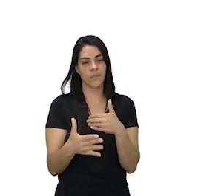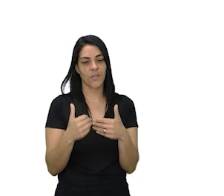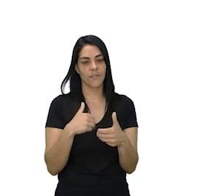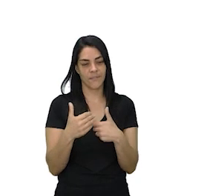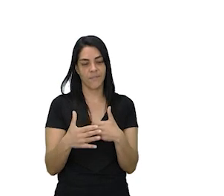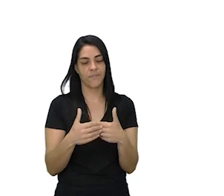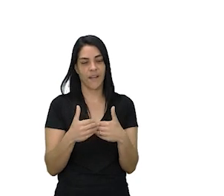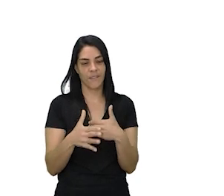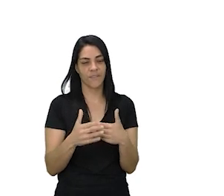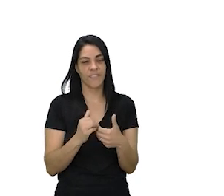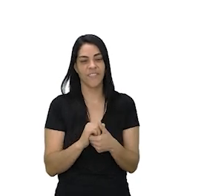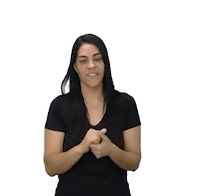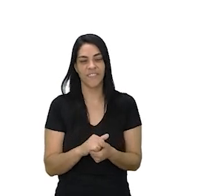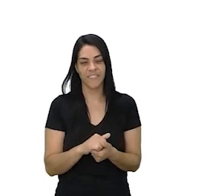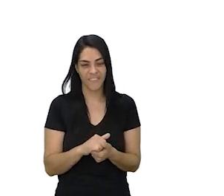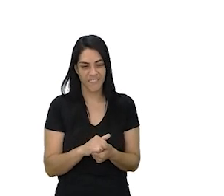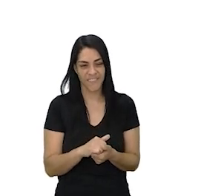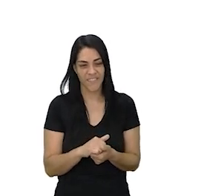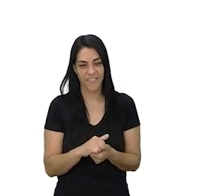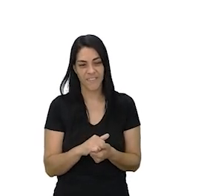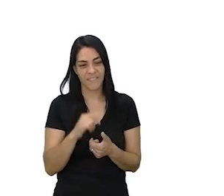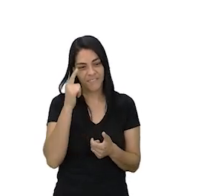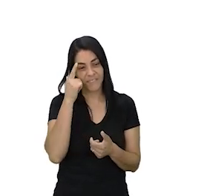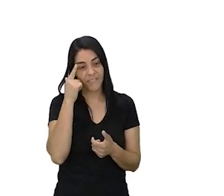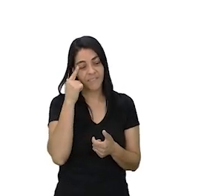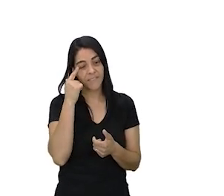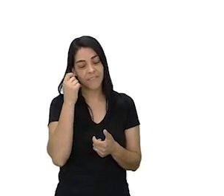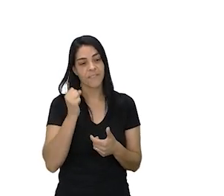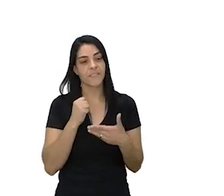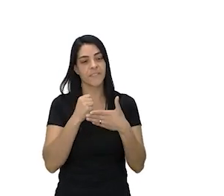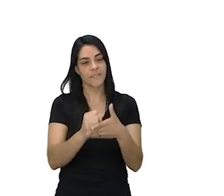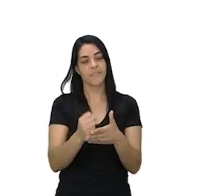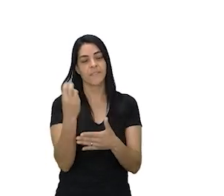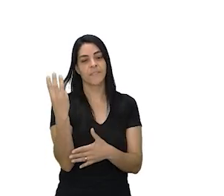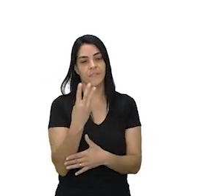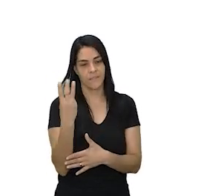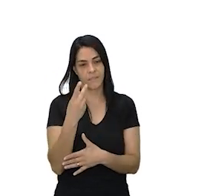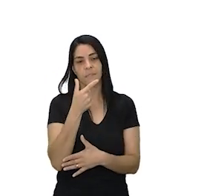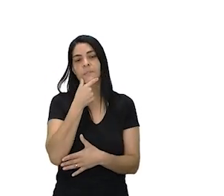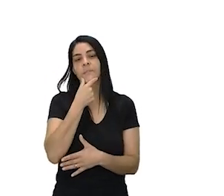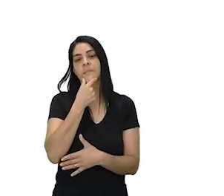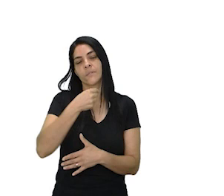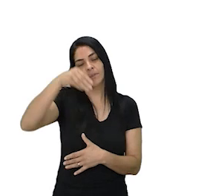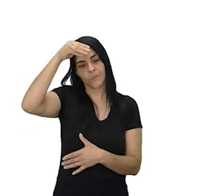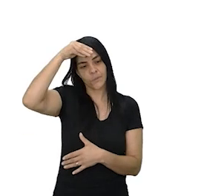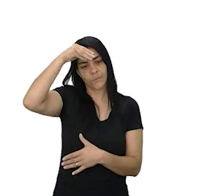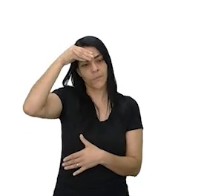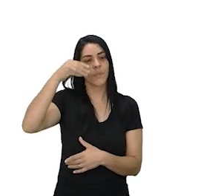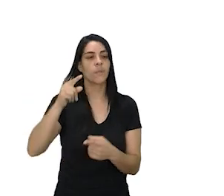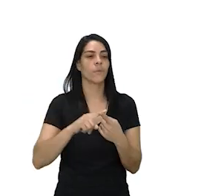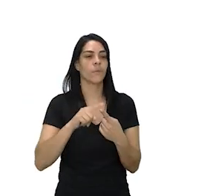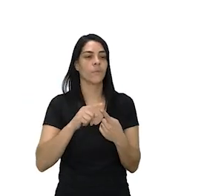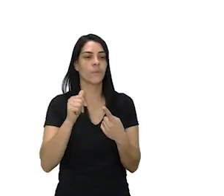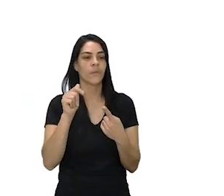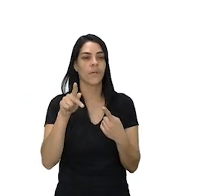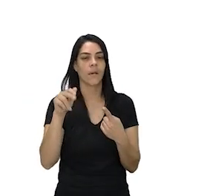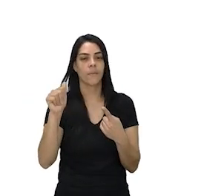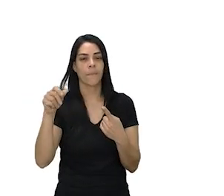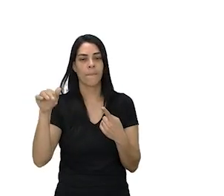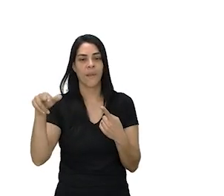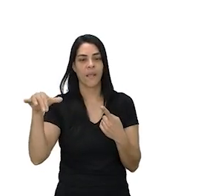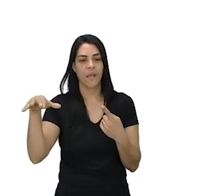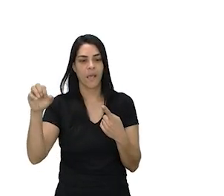mini zoológico da cidade onde ela mora, levar os seus 3 sobrinhos, Gabriel, Fábio e Pedro. Pedro gosta